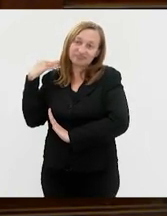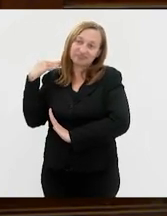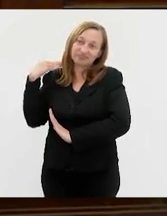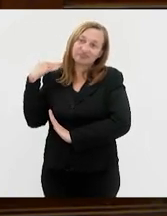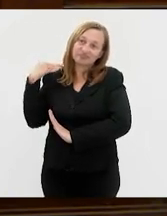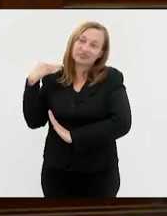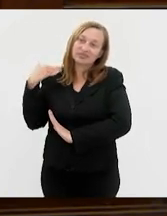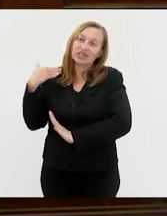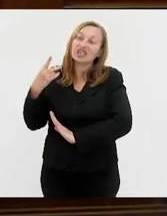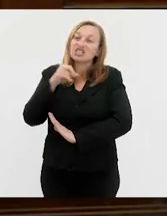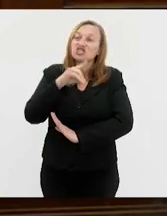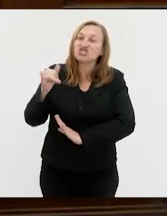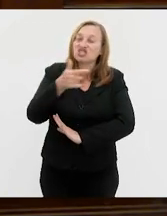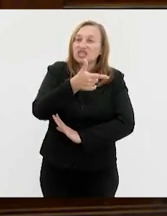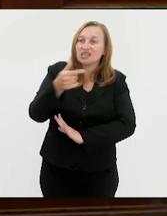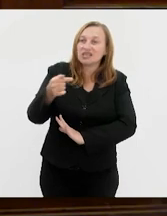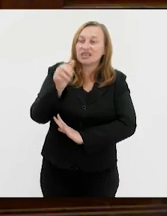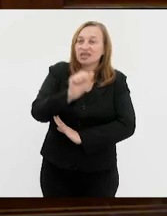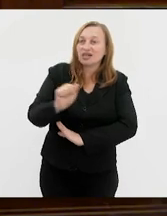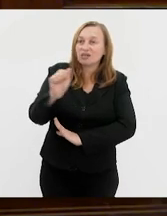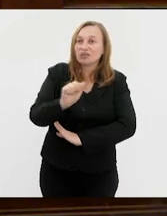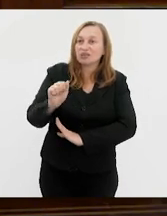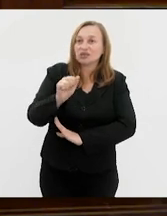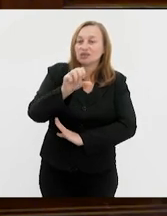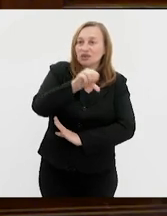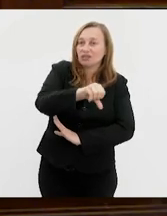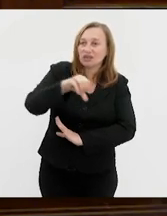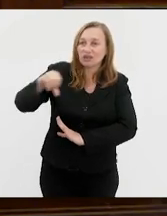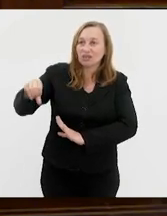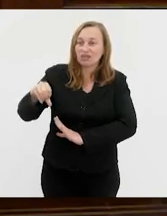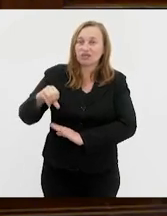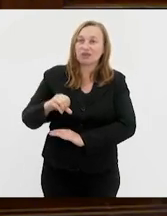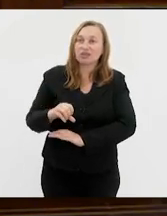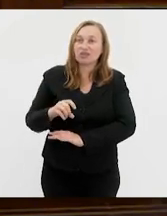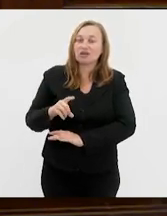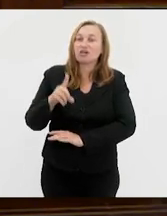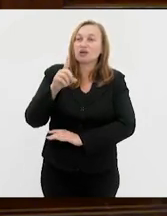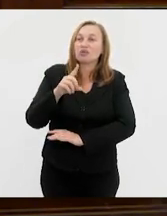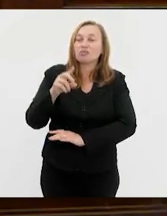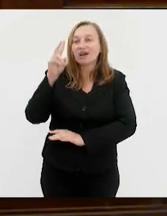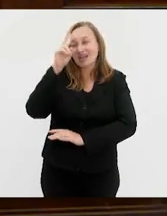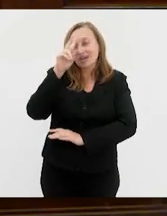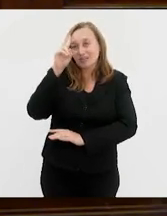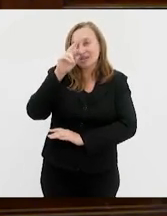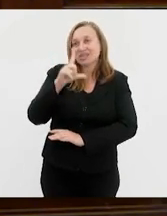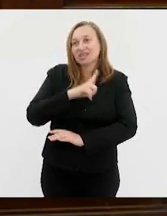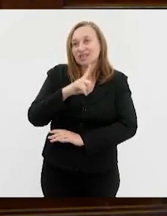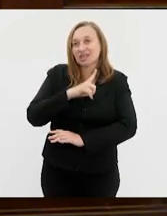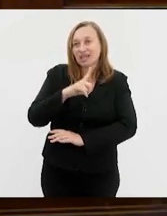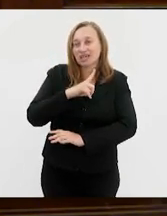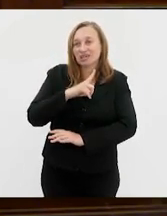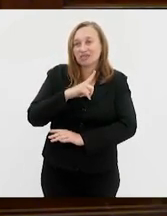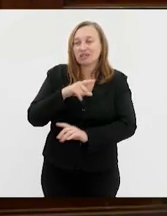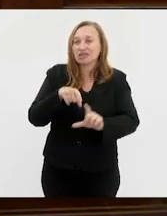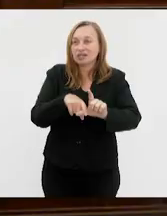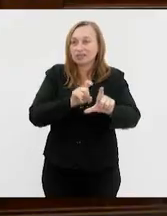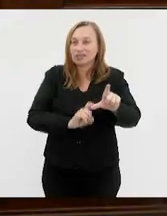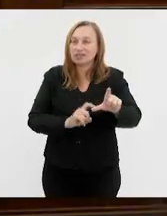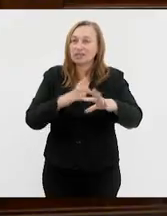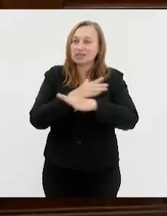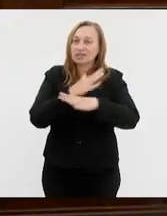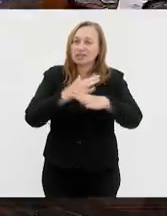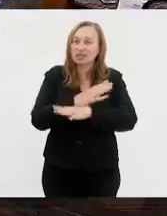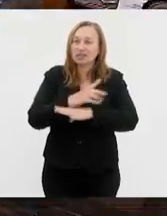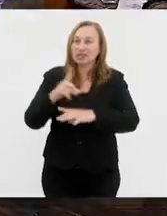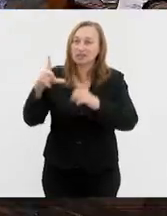dia 17 de agosto de 99, que é uma recordação que eu tenho da emancipação da nossa cidade, lá em